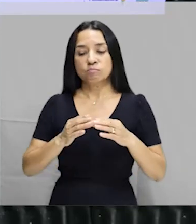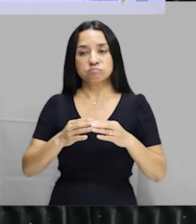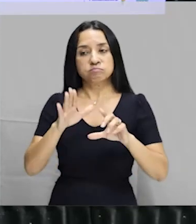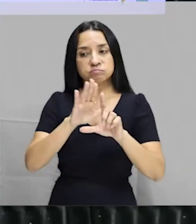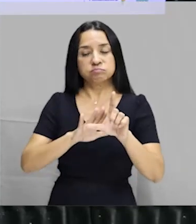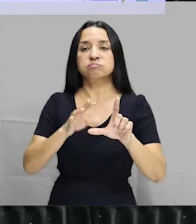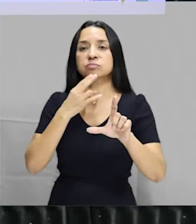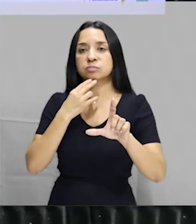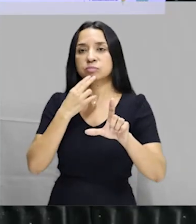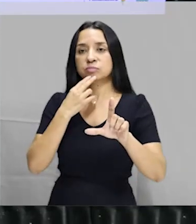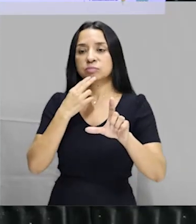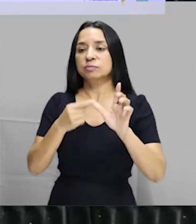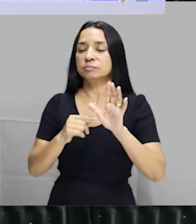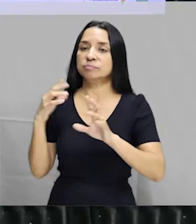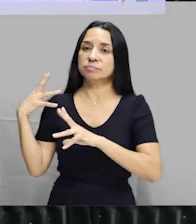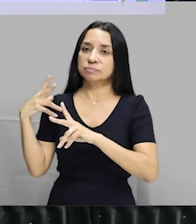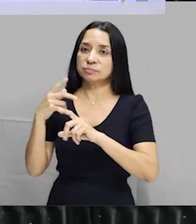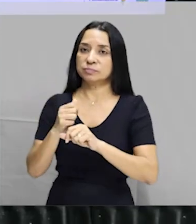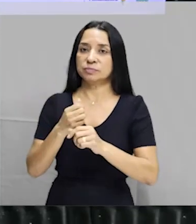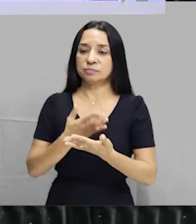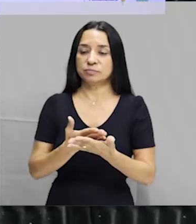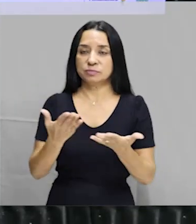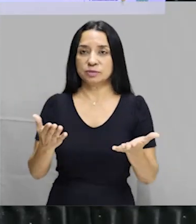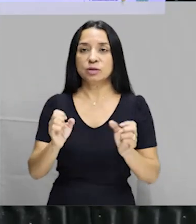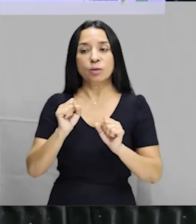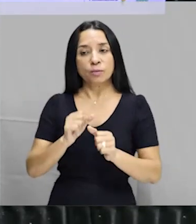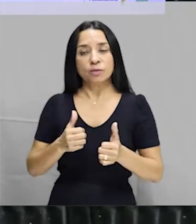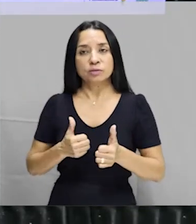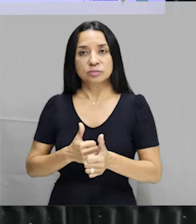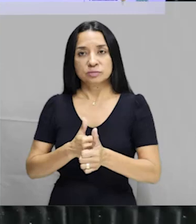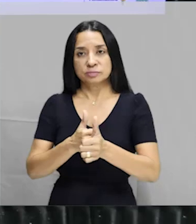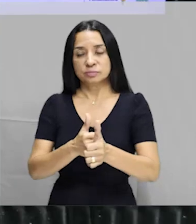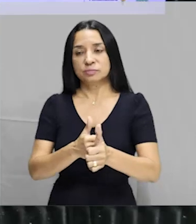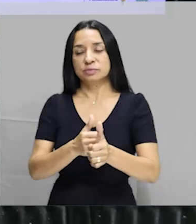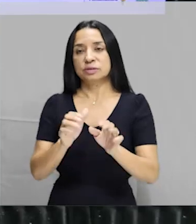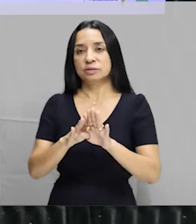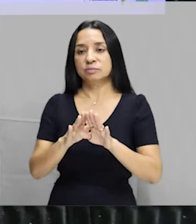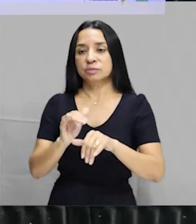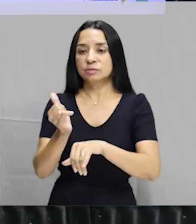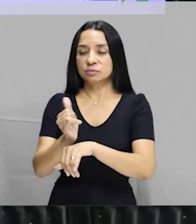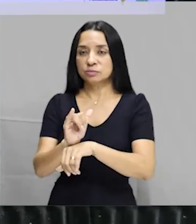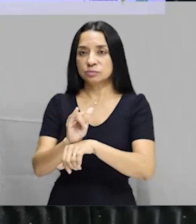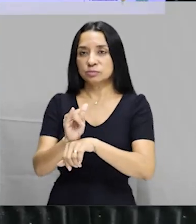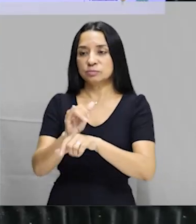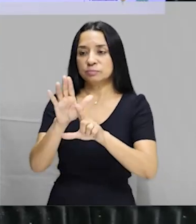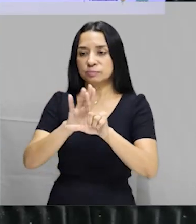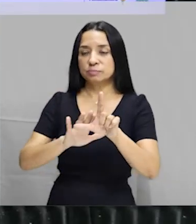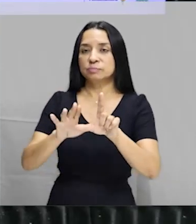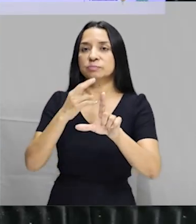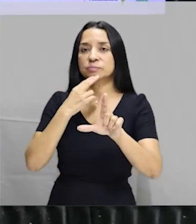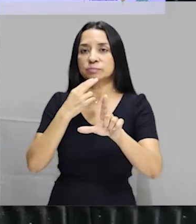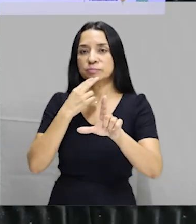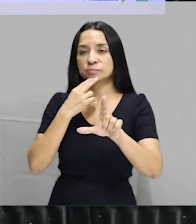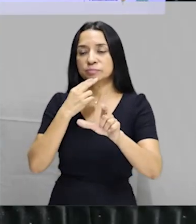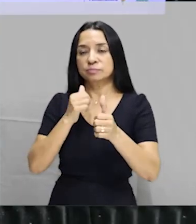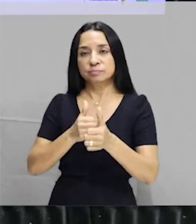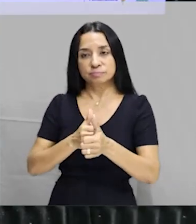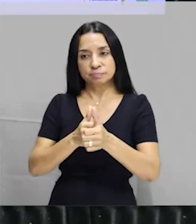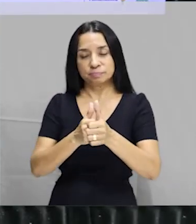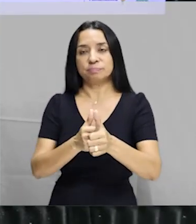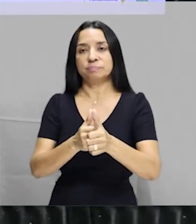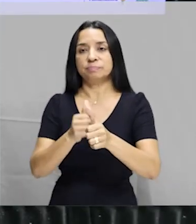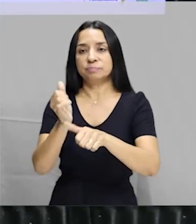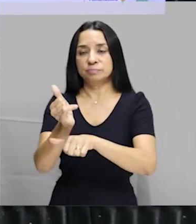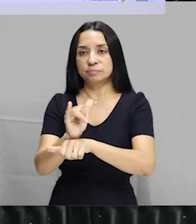aquele reforço para você. E você pode nos acompanhar lá no YouTube da plataforma Gonçalves Dias. Segue a gente